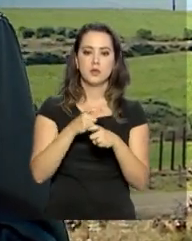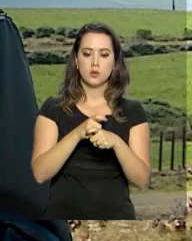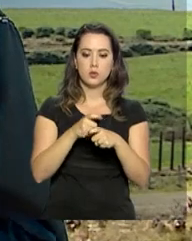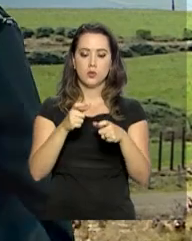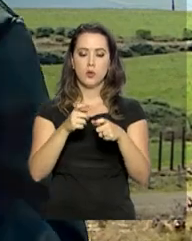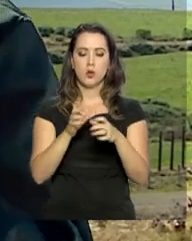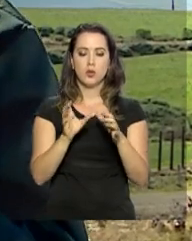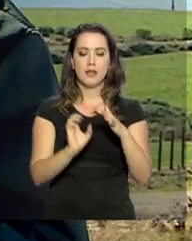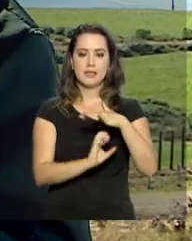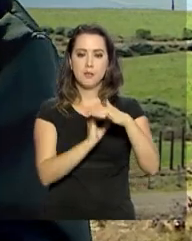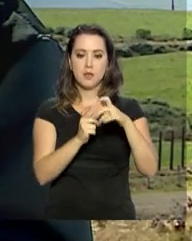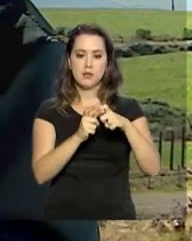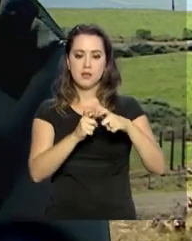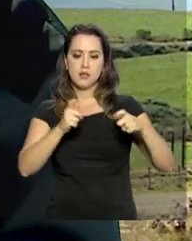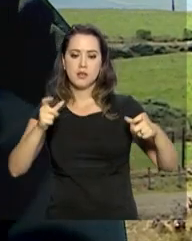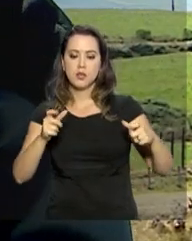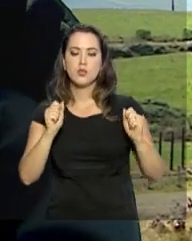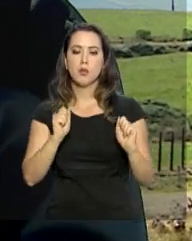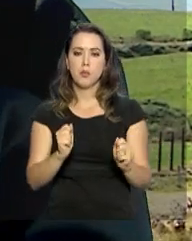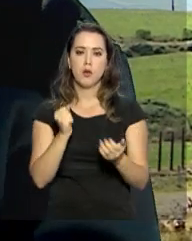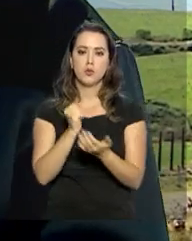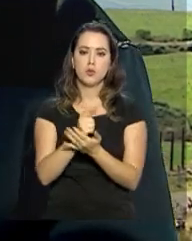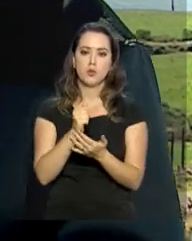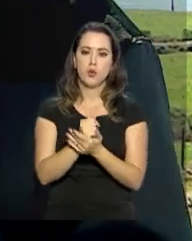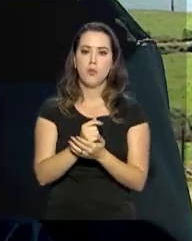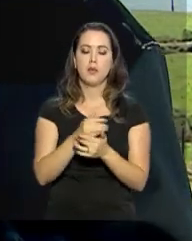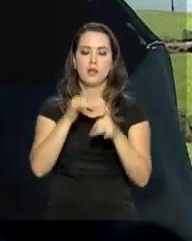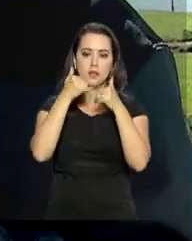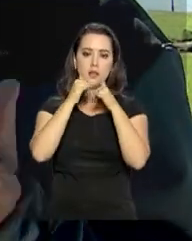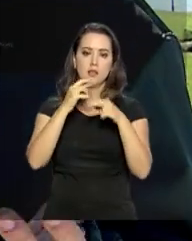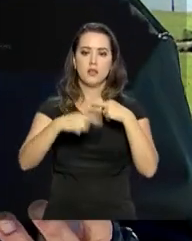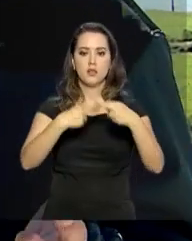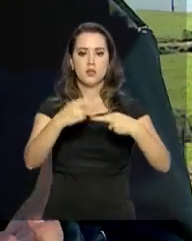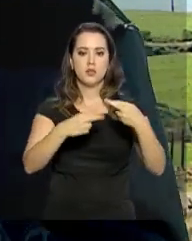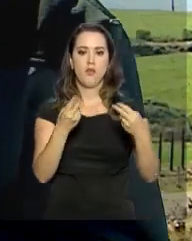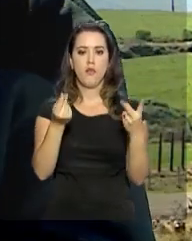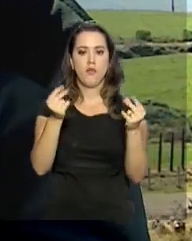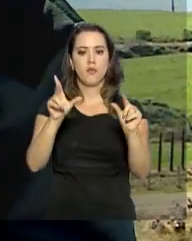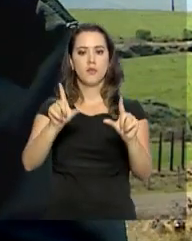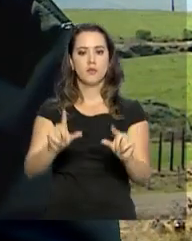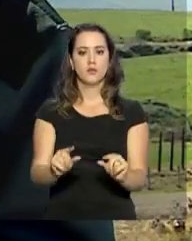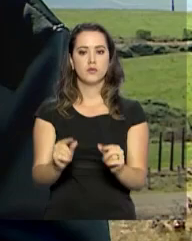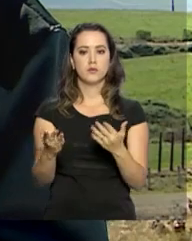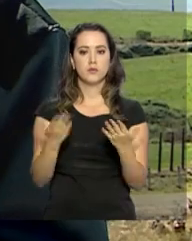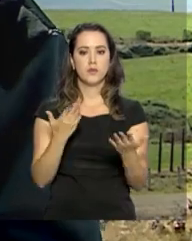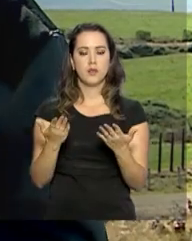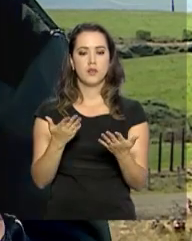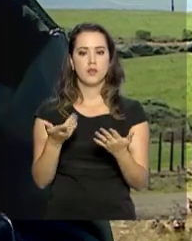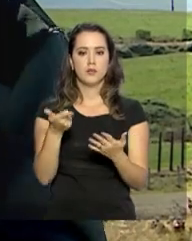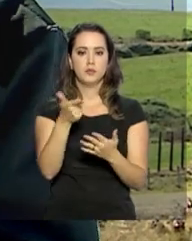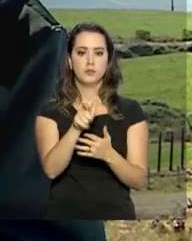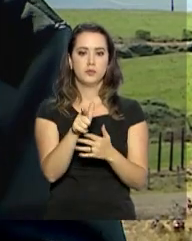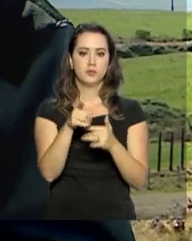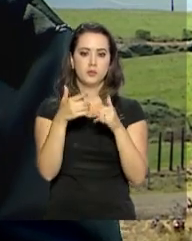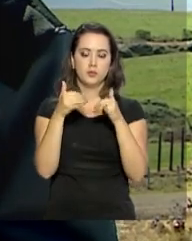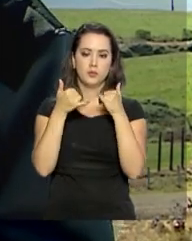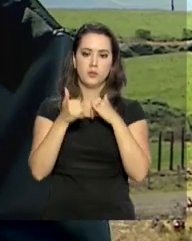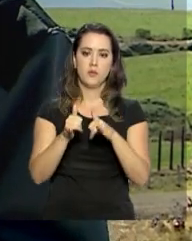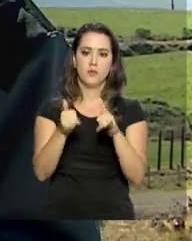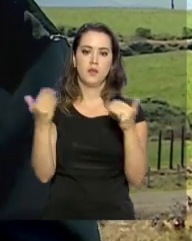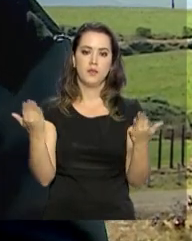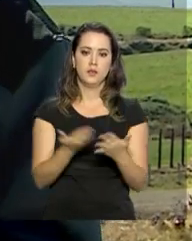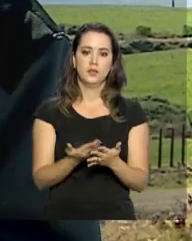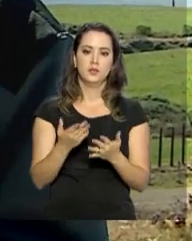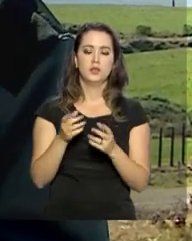porte que podem adquirir essa energia renovável por um preço muito melhor do que é do que eles têm hoje